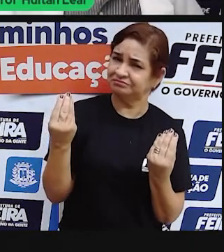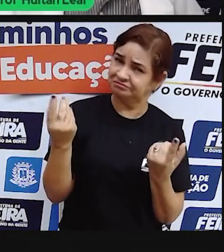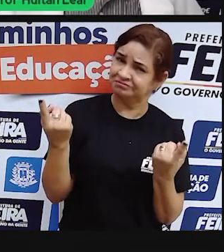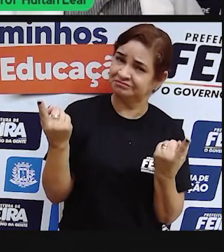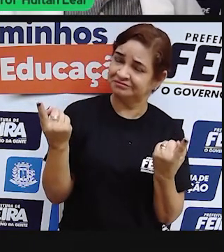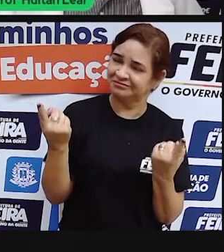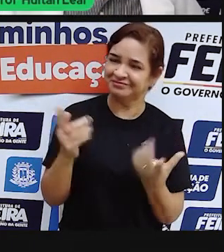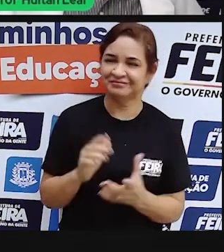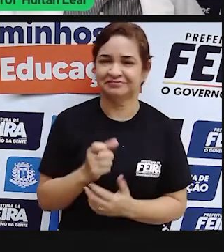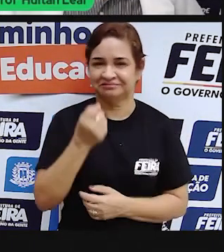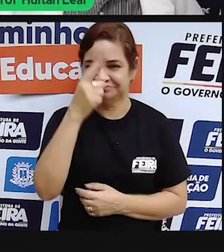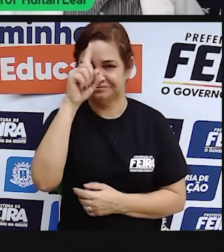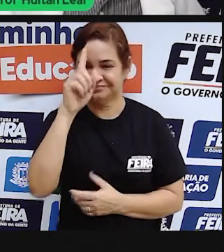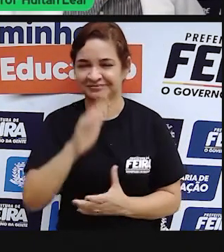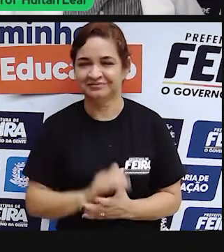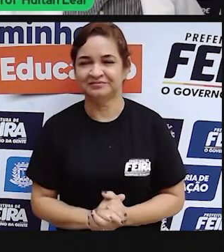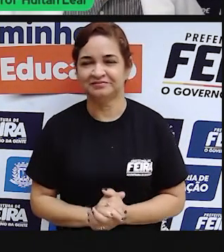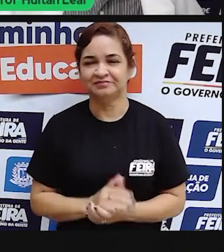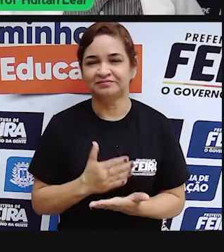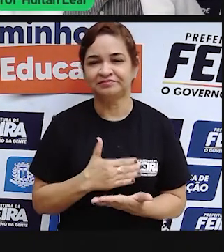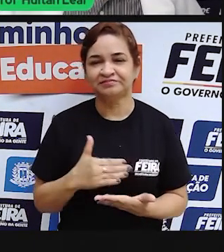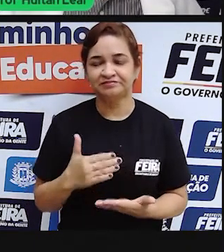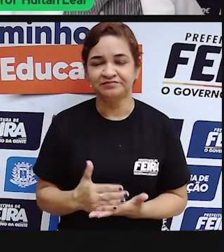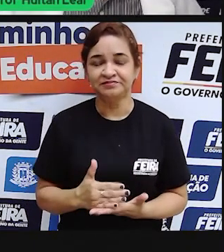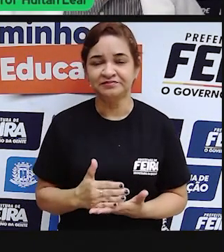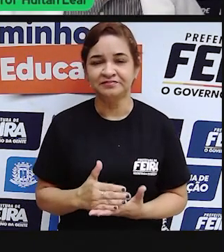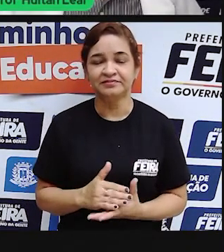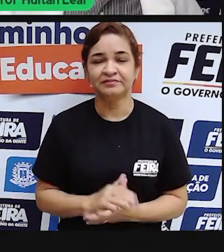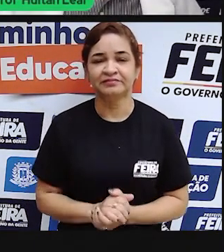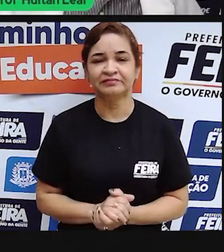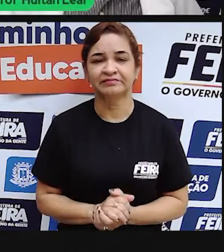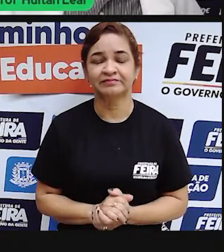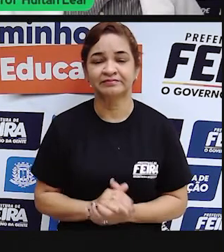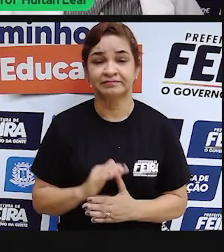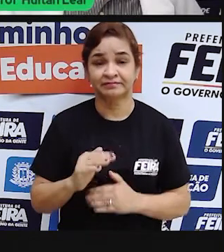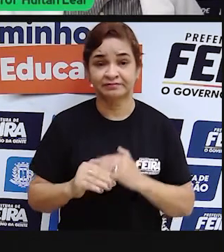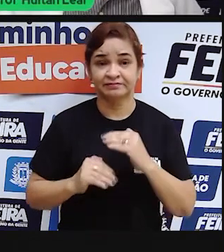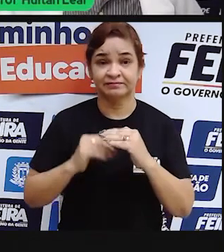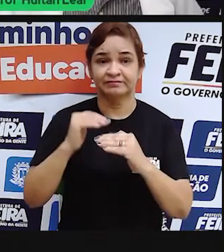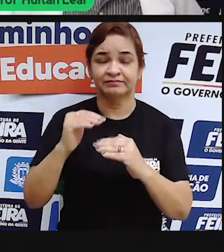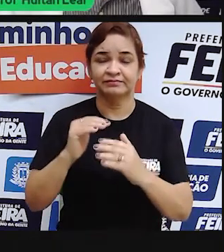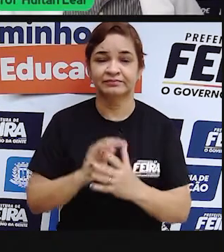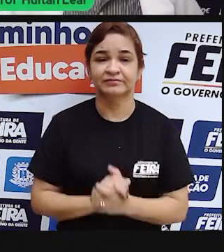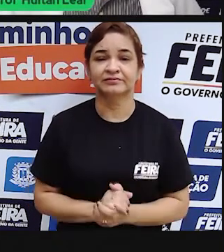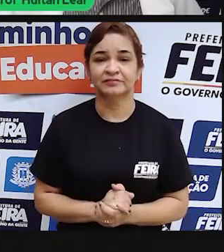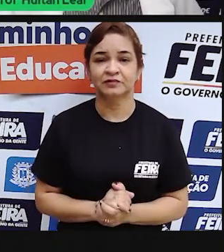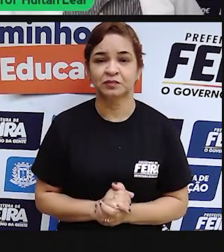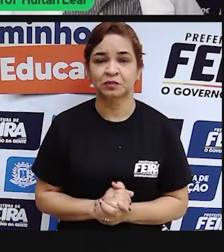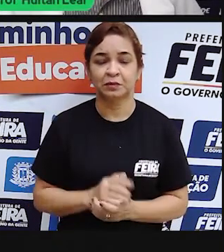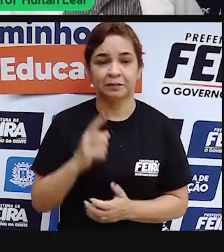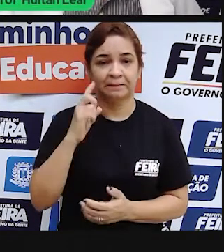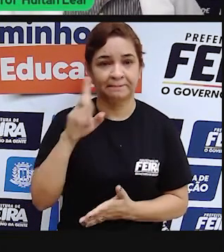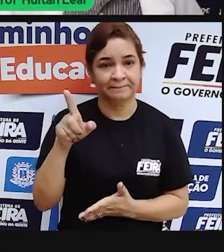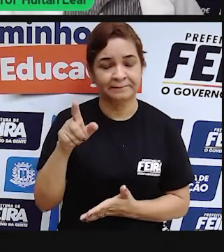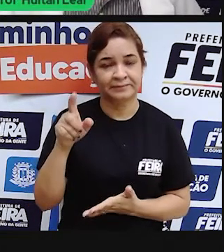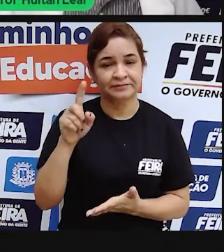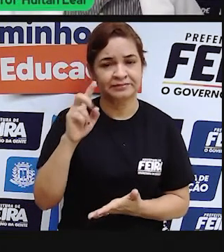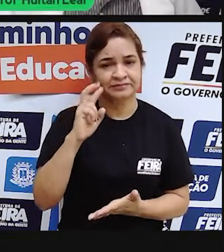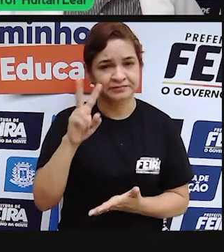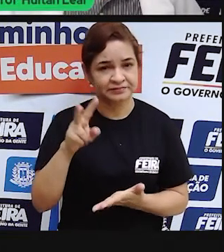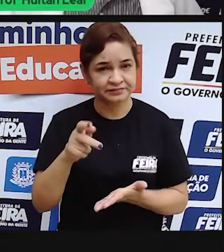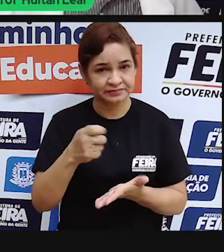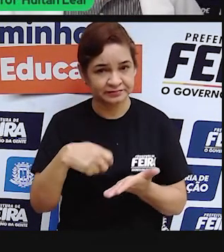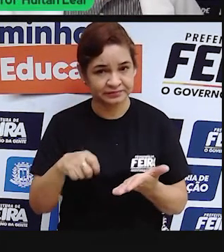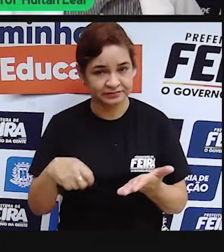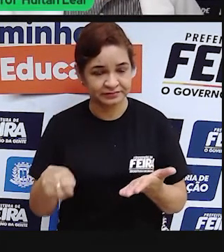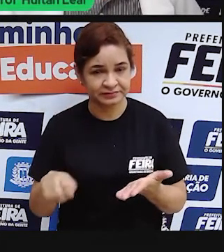Engraçado. Vamos seguir? Vamos fazer o seguinte. No final da aula, eu faço a correção dessa